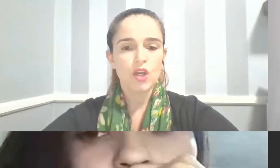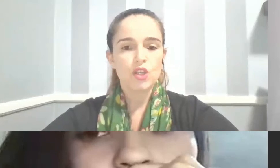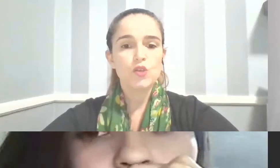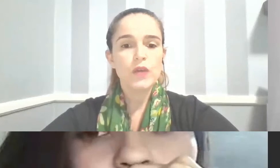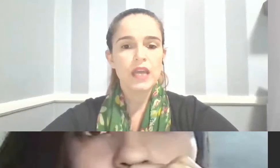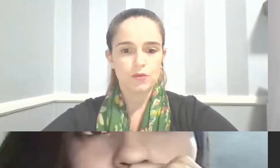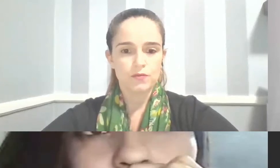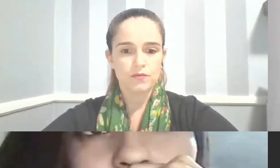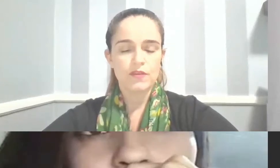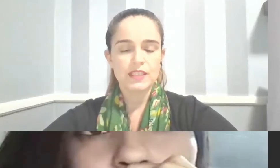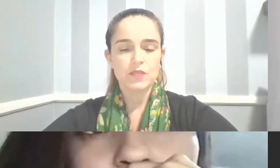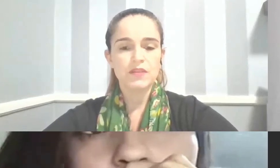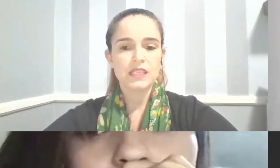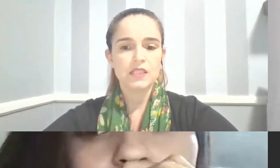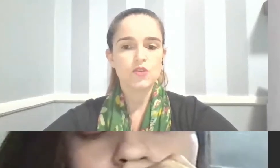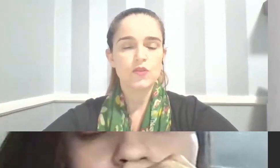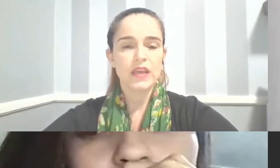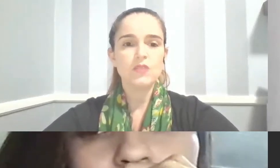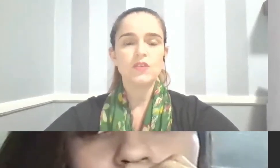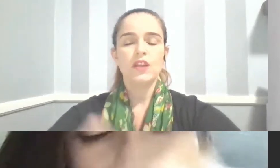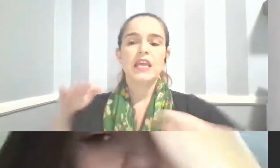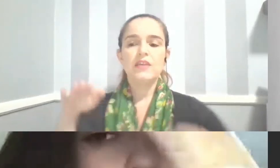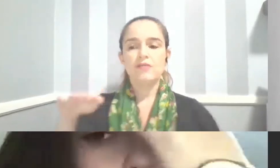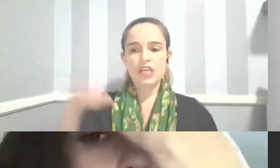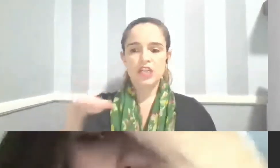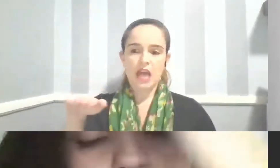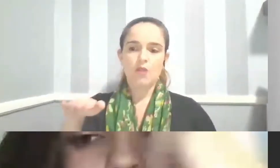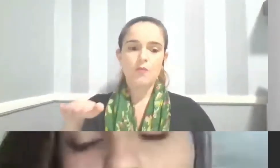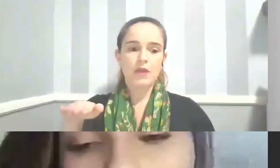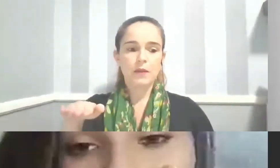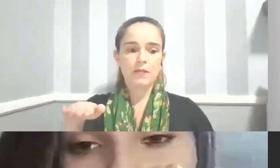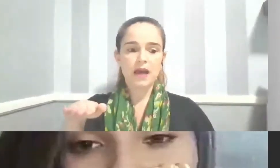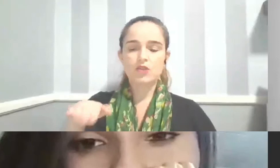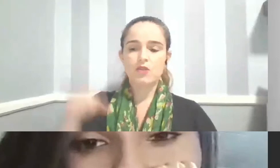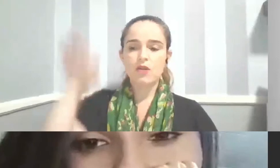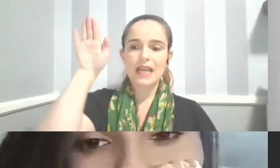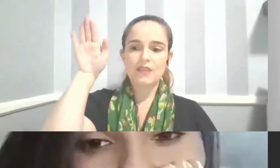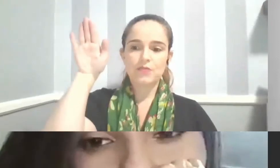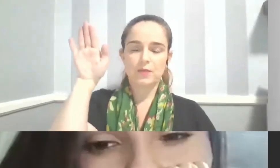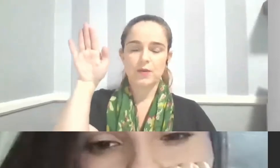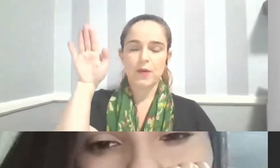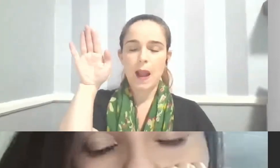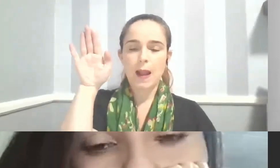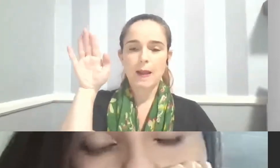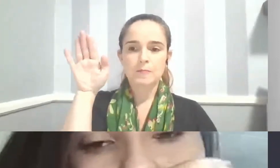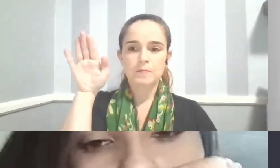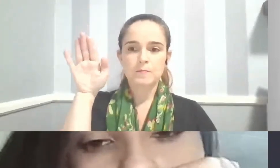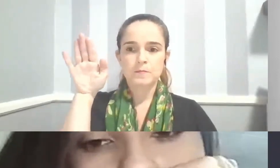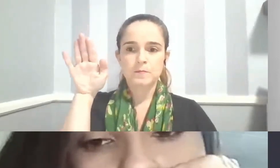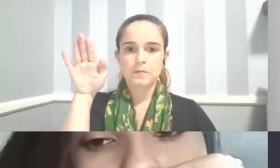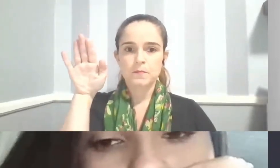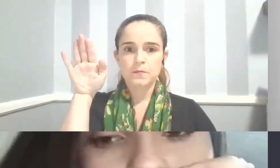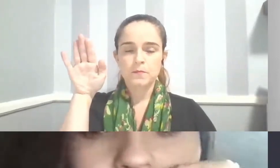o joelho. Vou fazer uma flexão no joelho e vou deixar o membro para baixo ou eu elevo o membro?